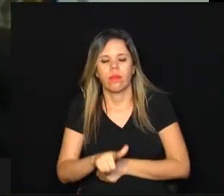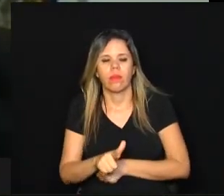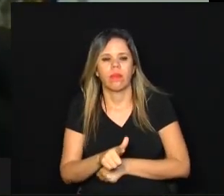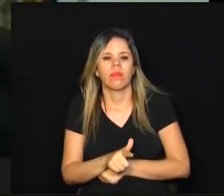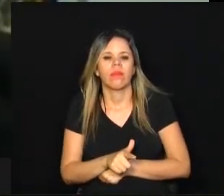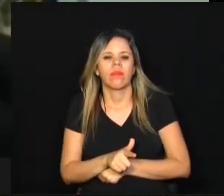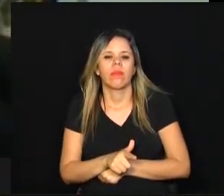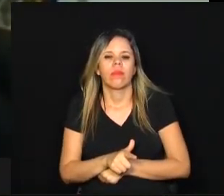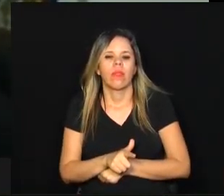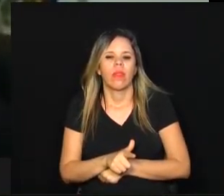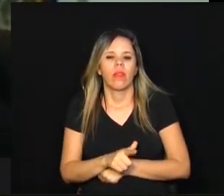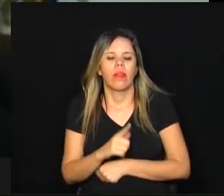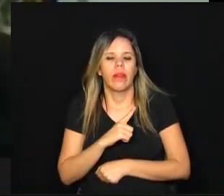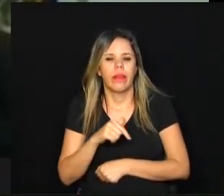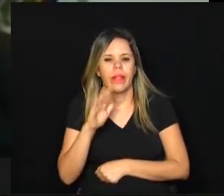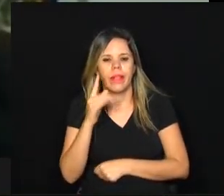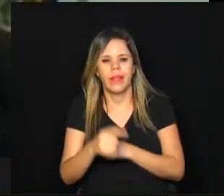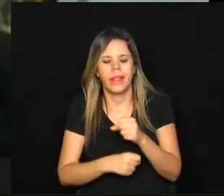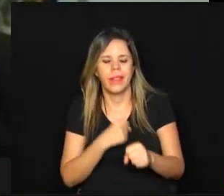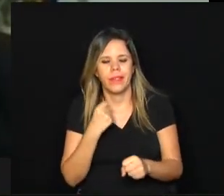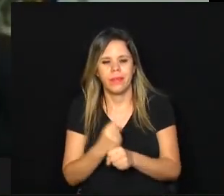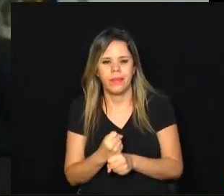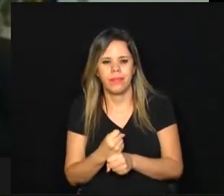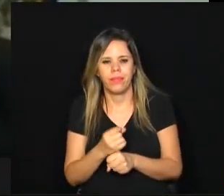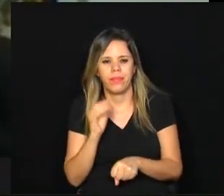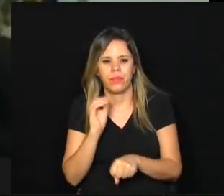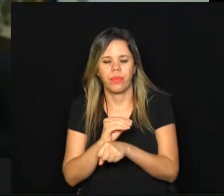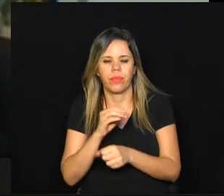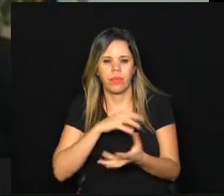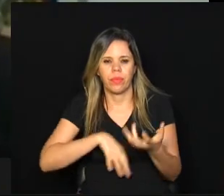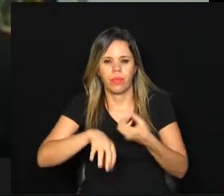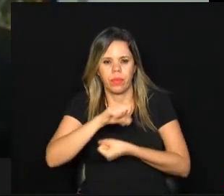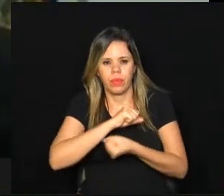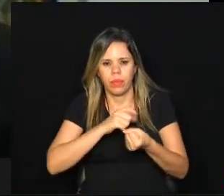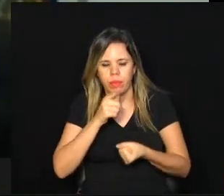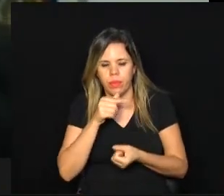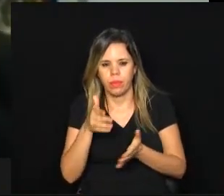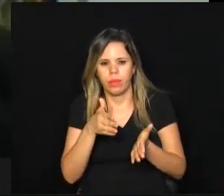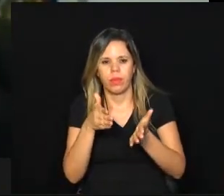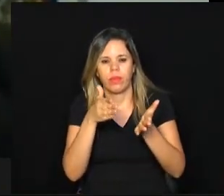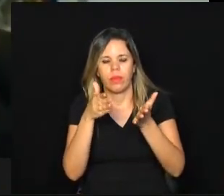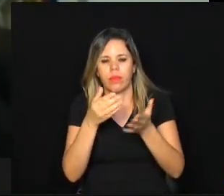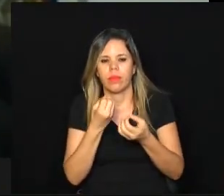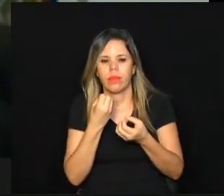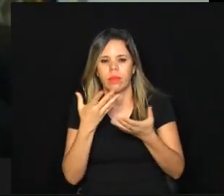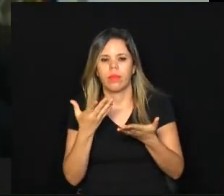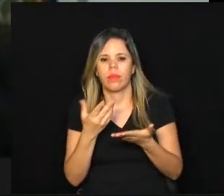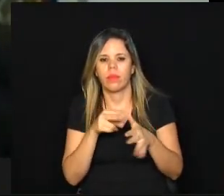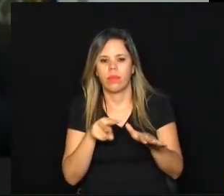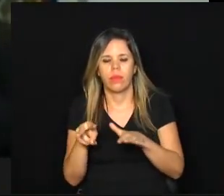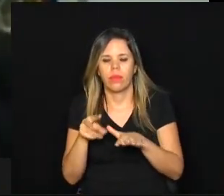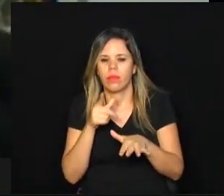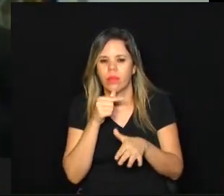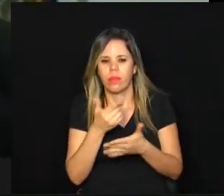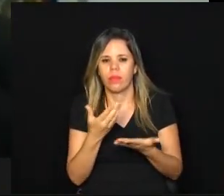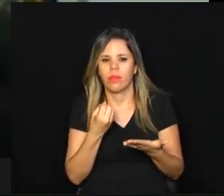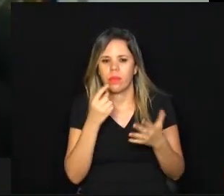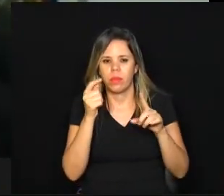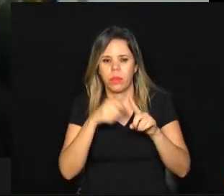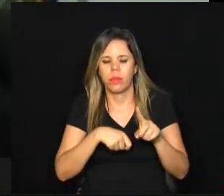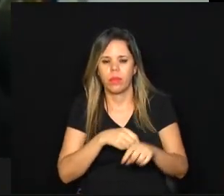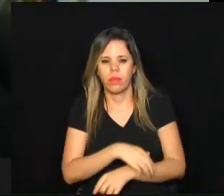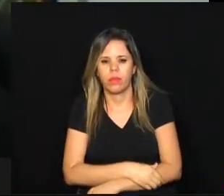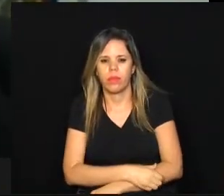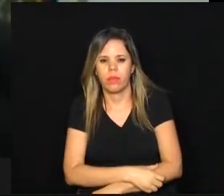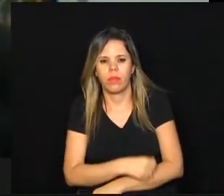vez, garantir por mais um ano a sustentabilidade hídrica. Com certeza. Uma boa semana da água, ou um bom mês